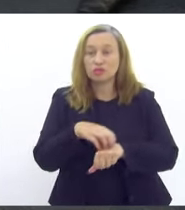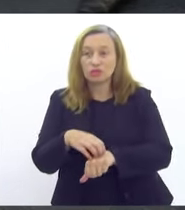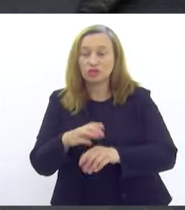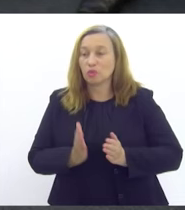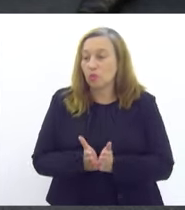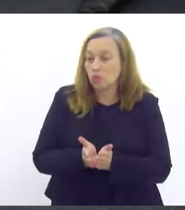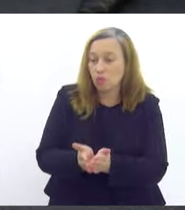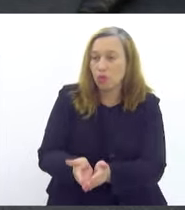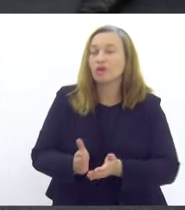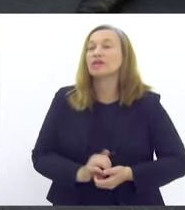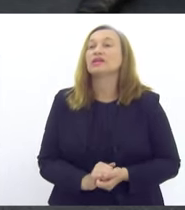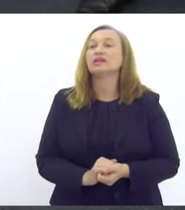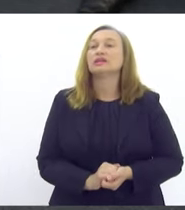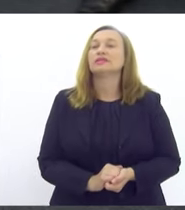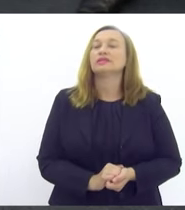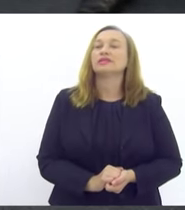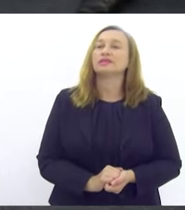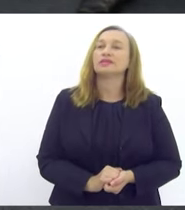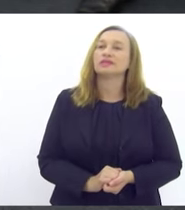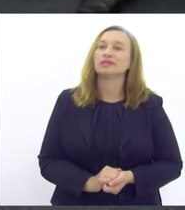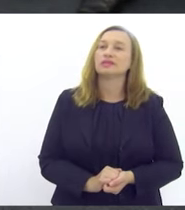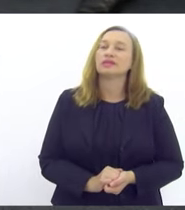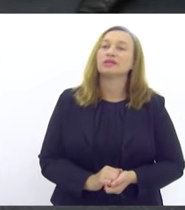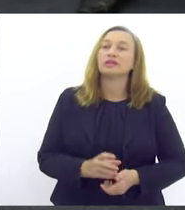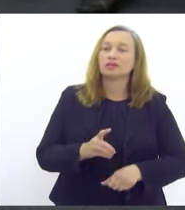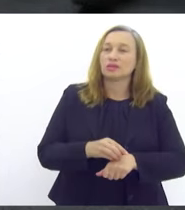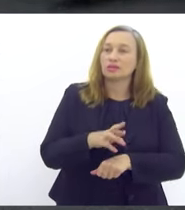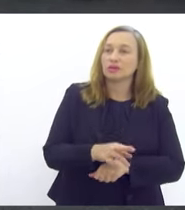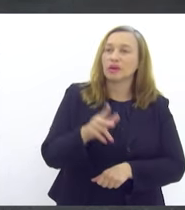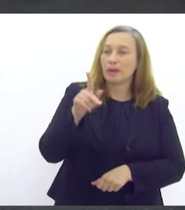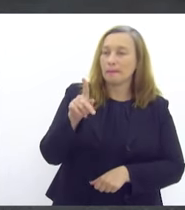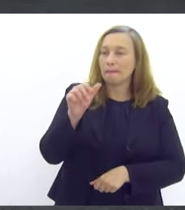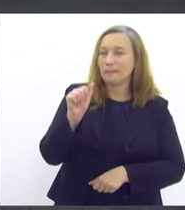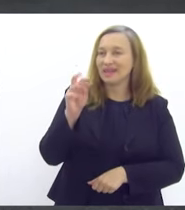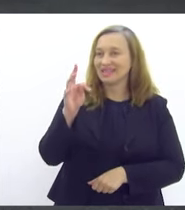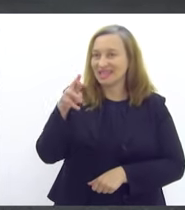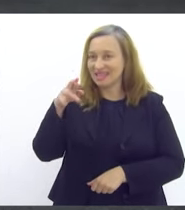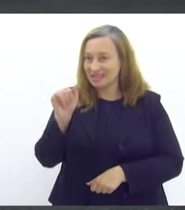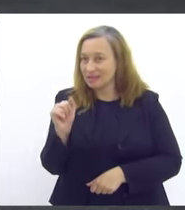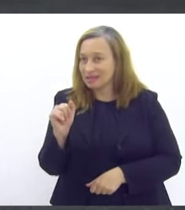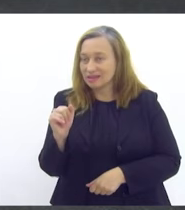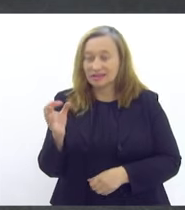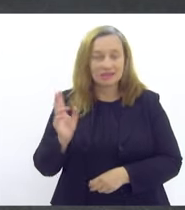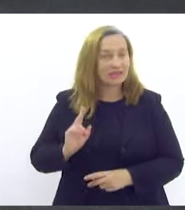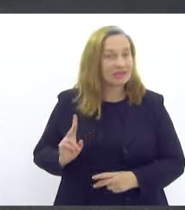aquaviário. E a atuação da doutora Patrícia é simplesmente